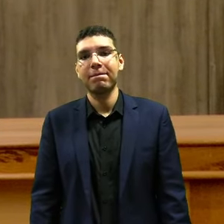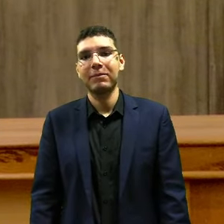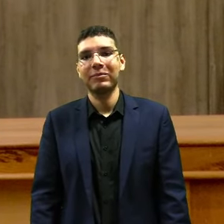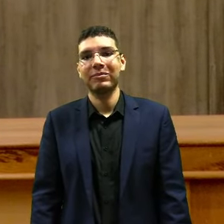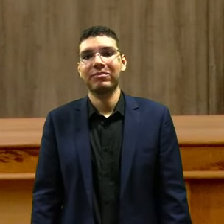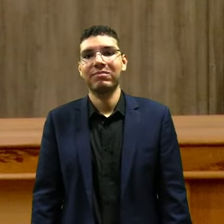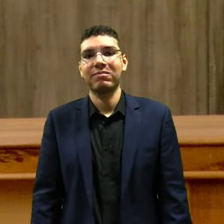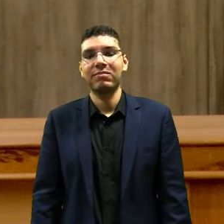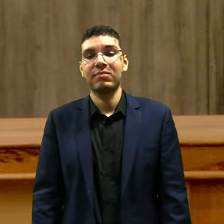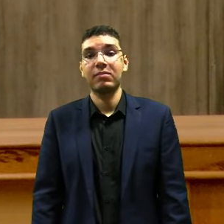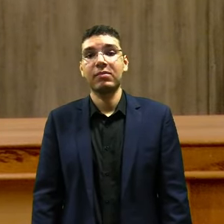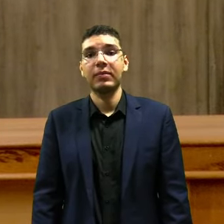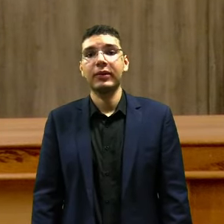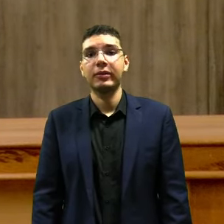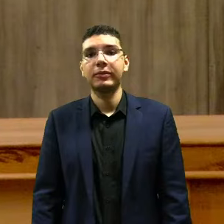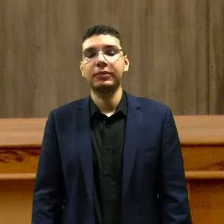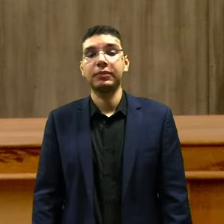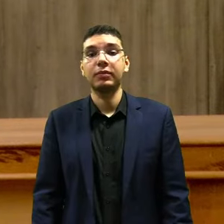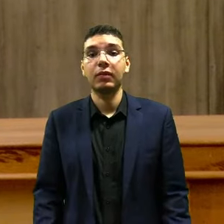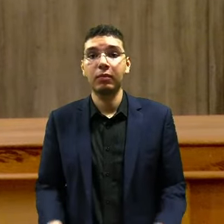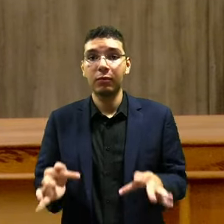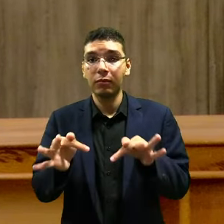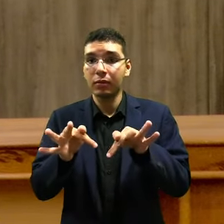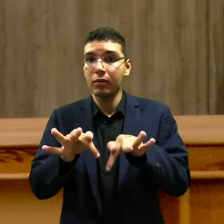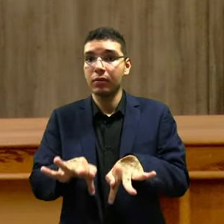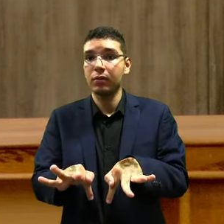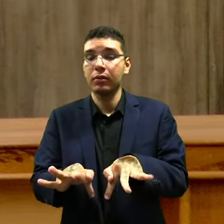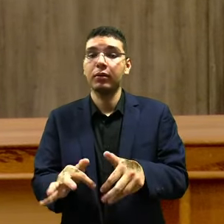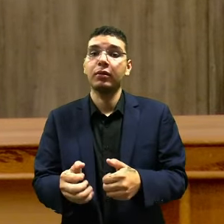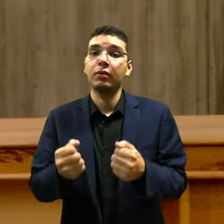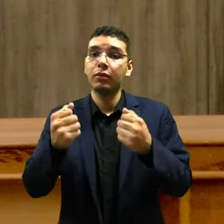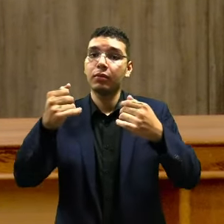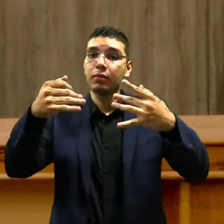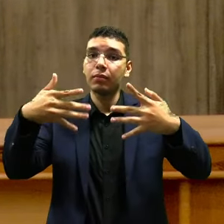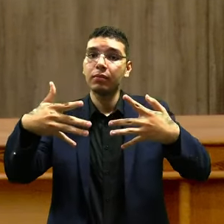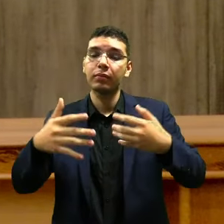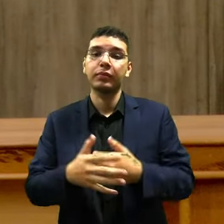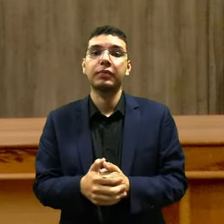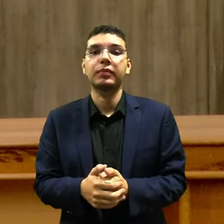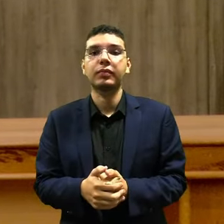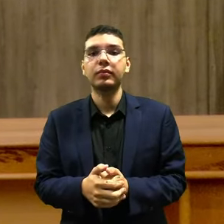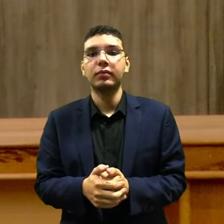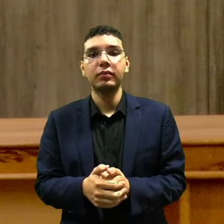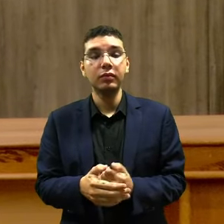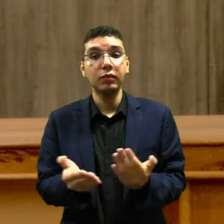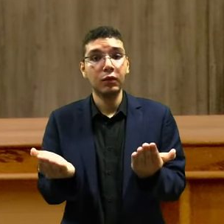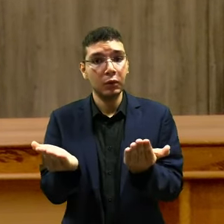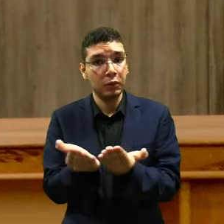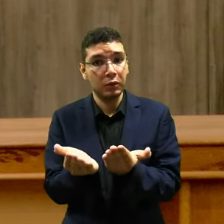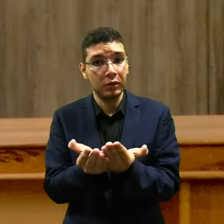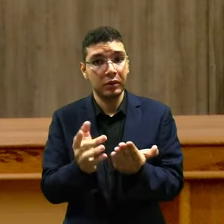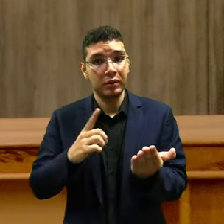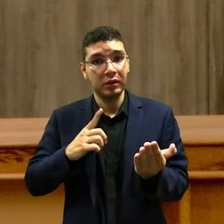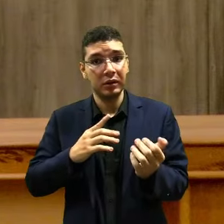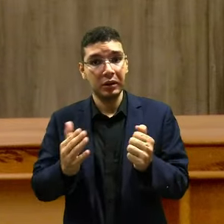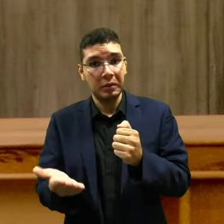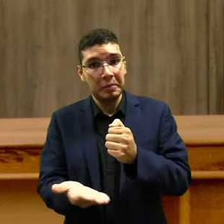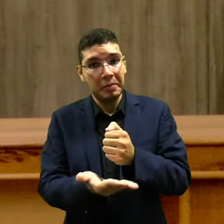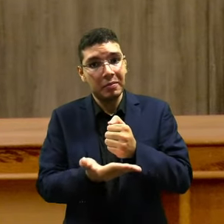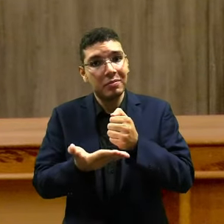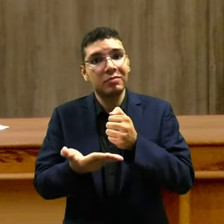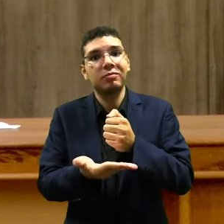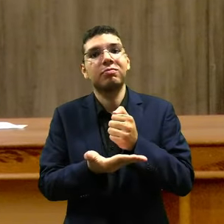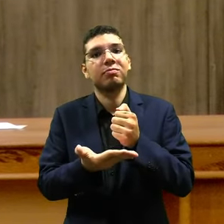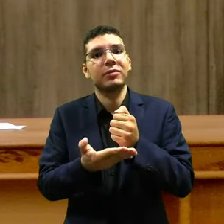Deus eu coloco aqui para encerrar queridos o Cristão que tem raiz ele fica de pé não tem